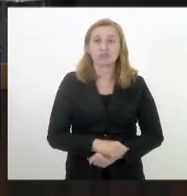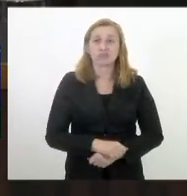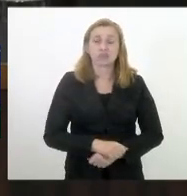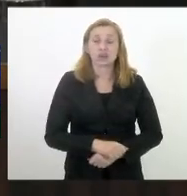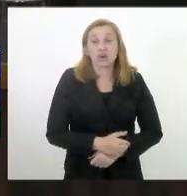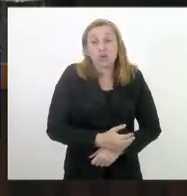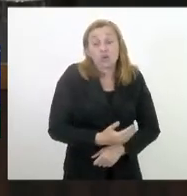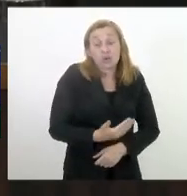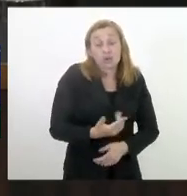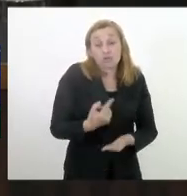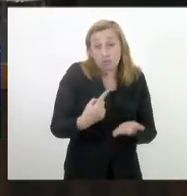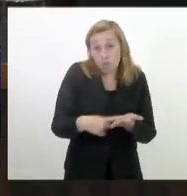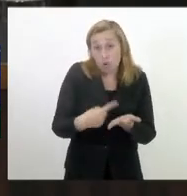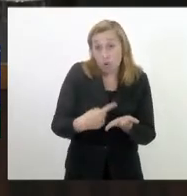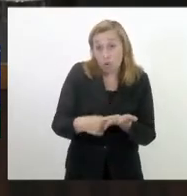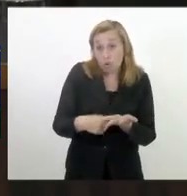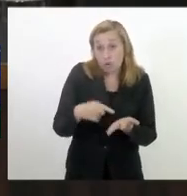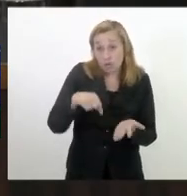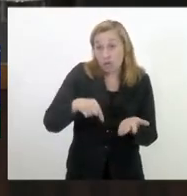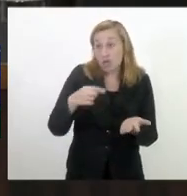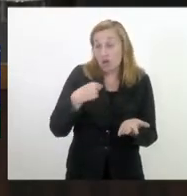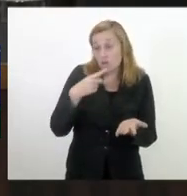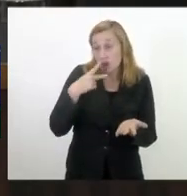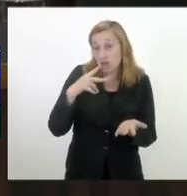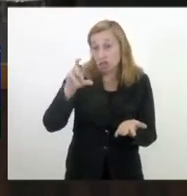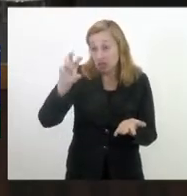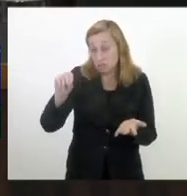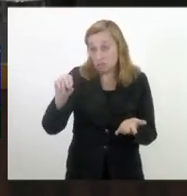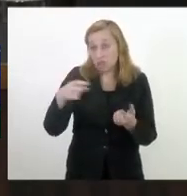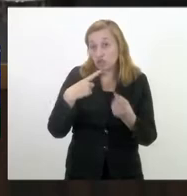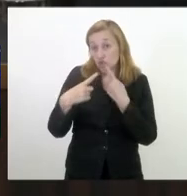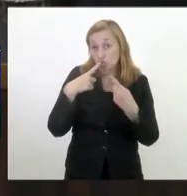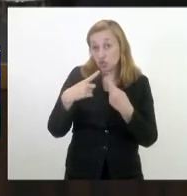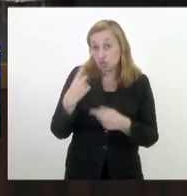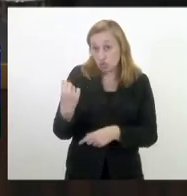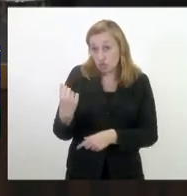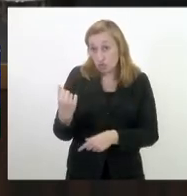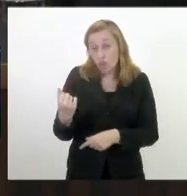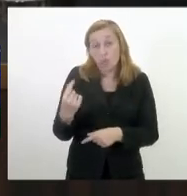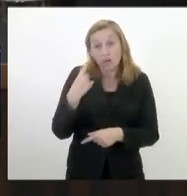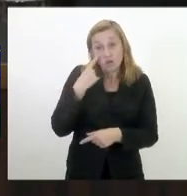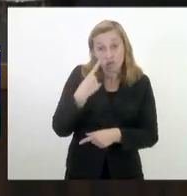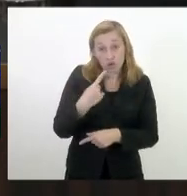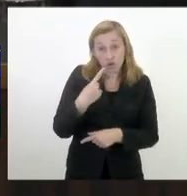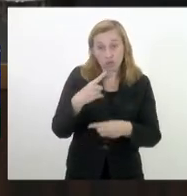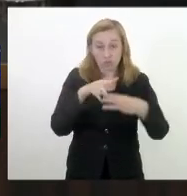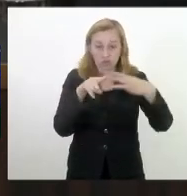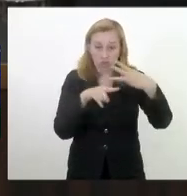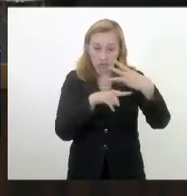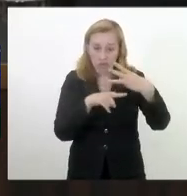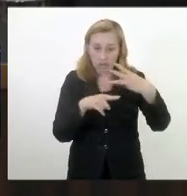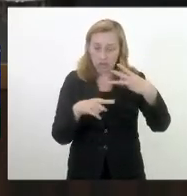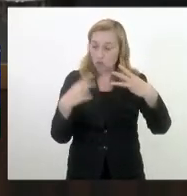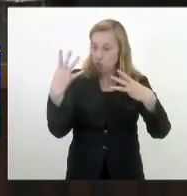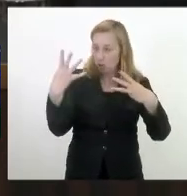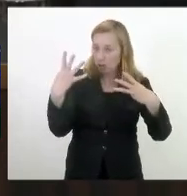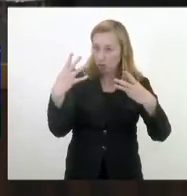Eu ia tentar um acordo aqui, eu botei R$50 justamente para a gente discutir o valor, mas eu vejo 3 das 4 emendas